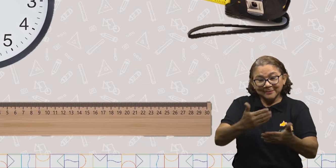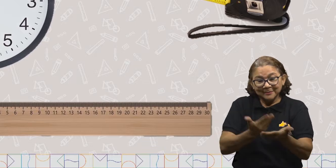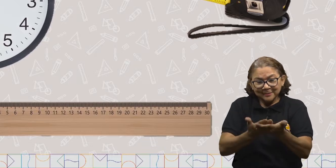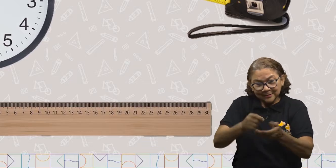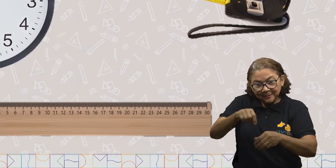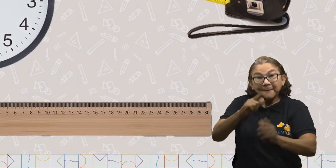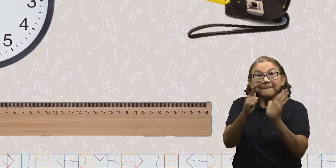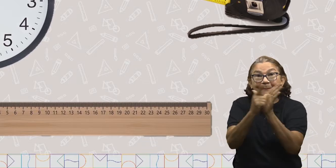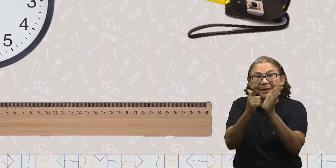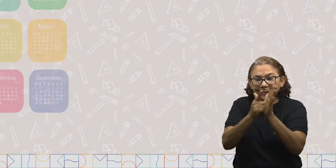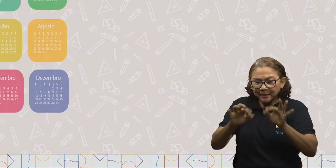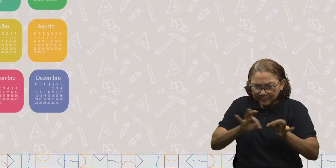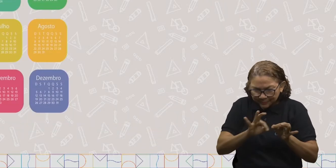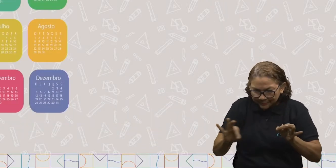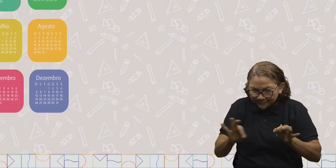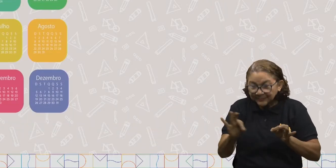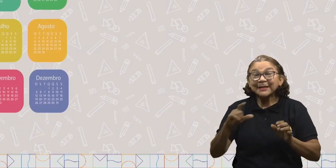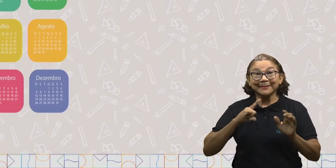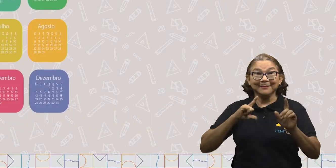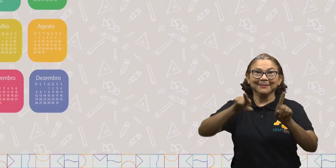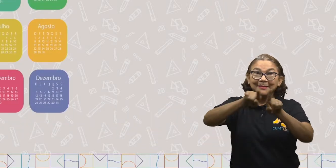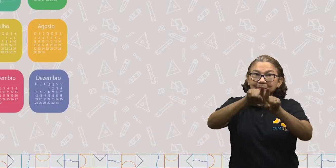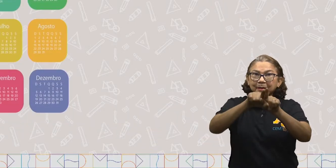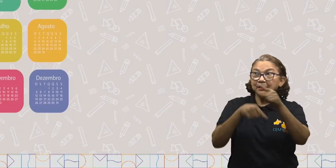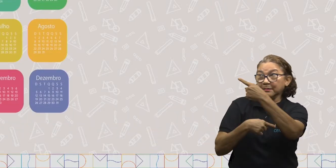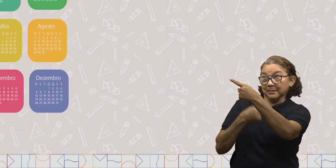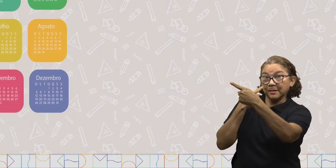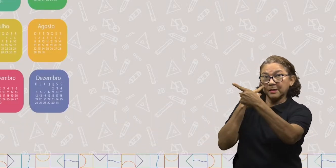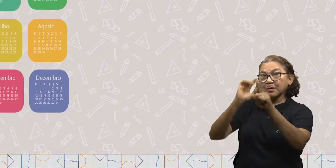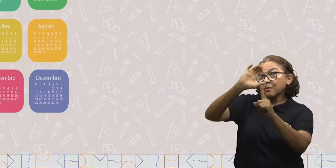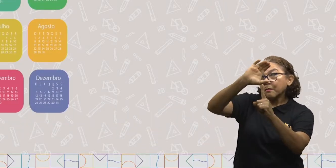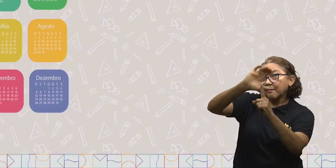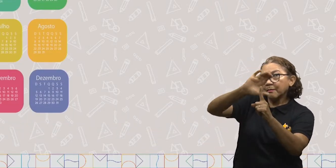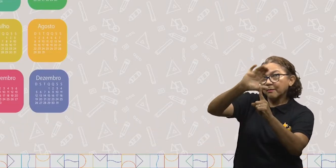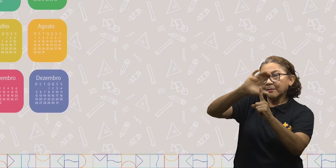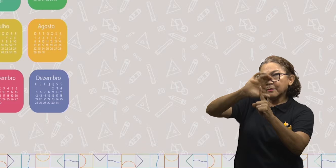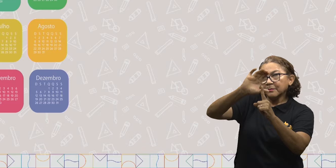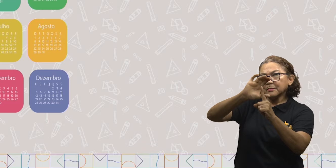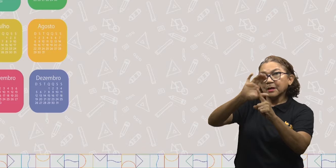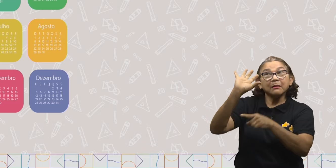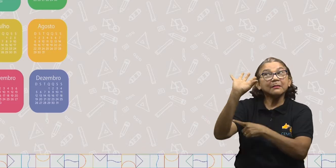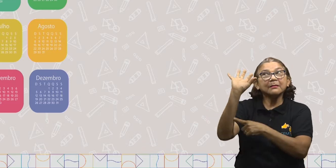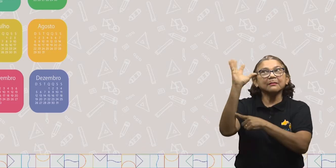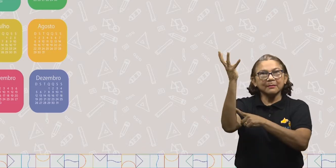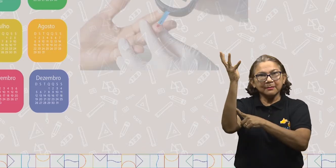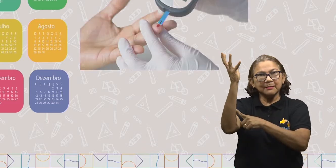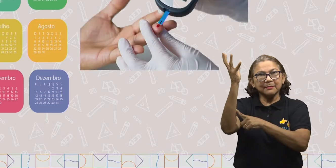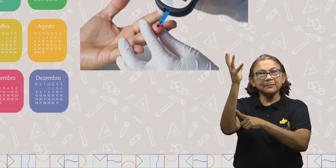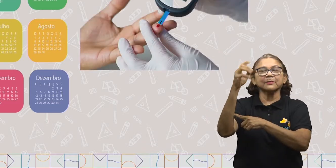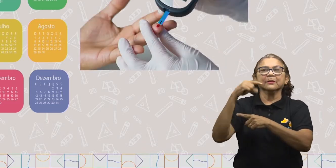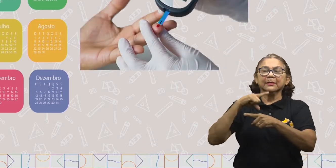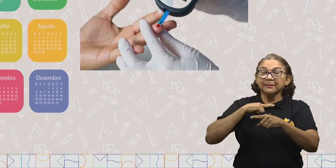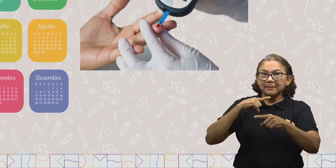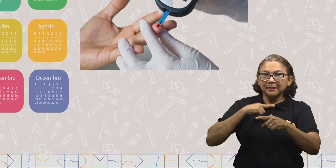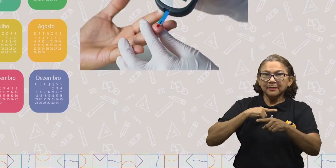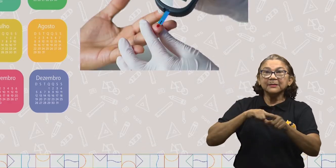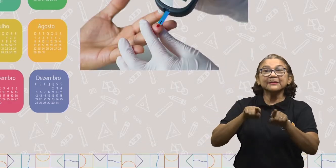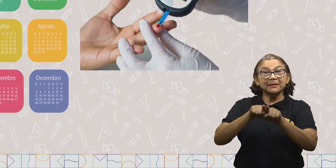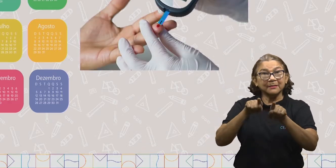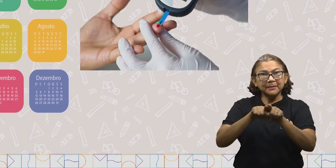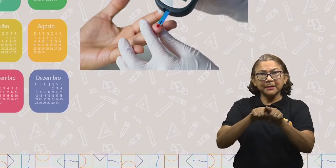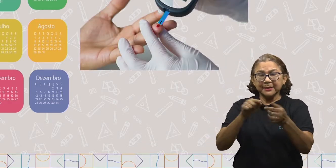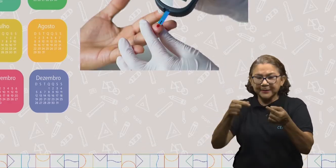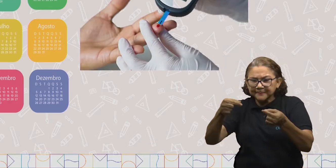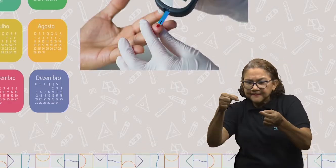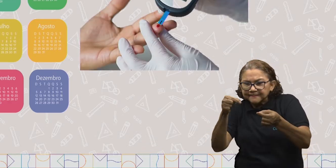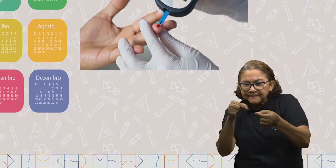como um papel, por exemplo. Temos também um calendário, que também mede a passagem do tempo. Temos aqui também o medidor